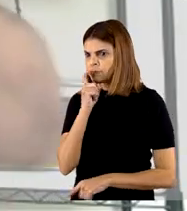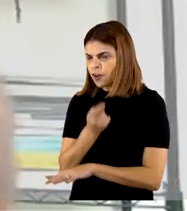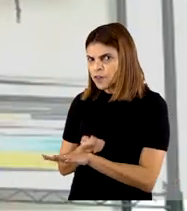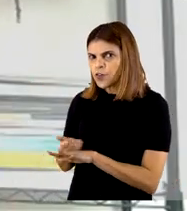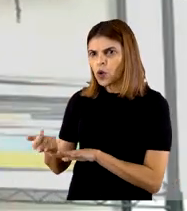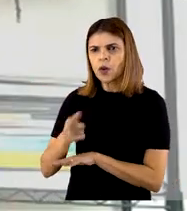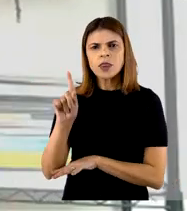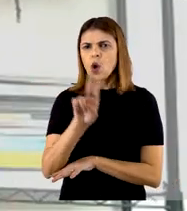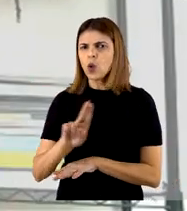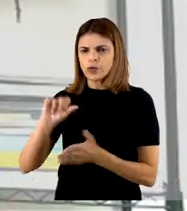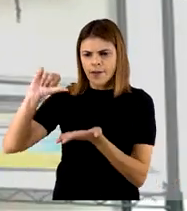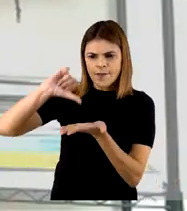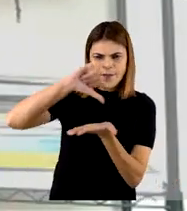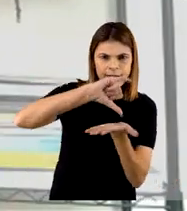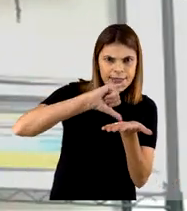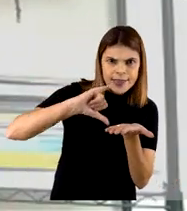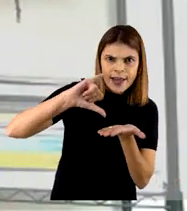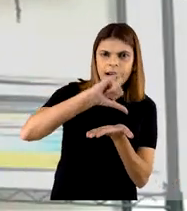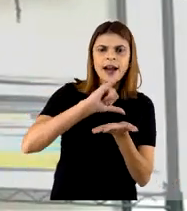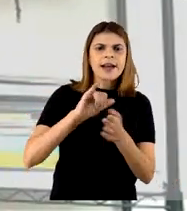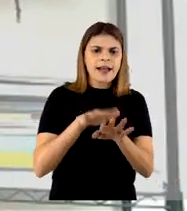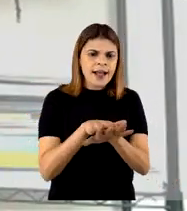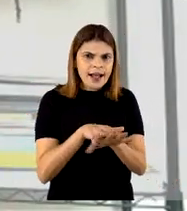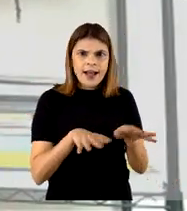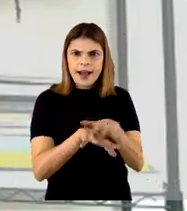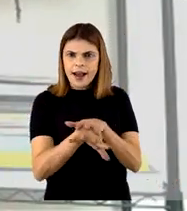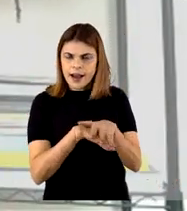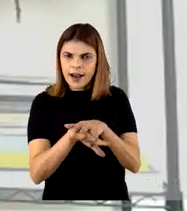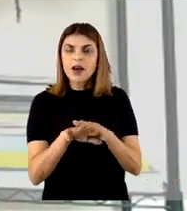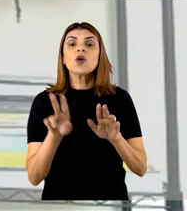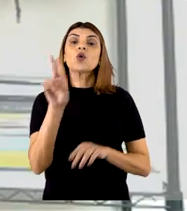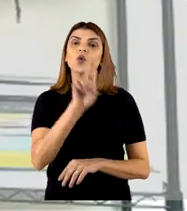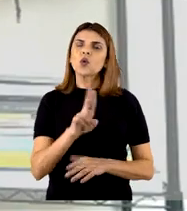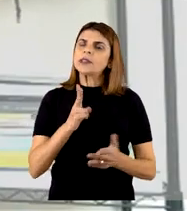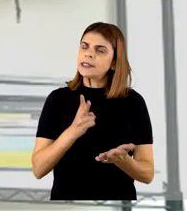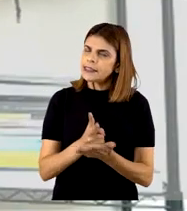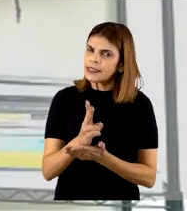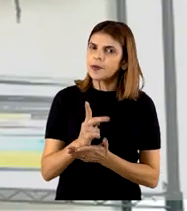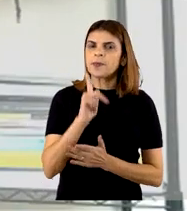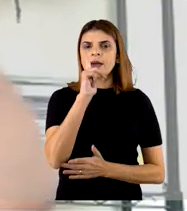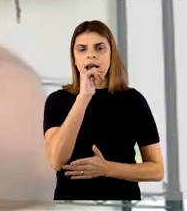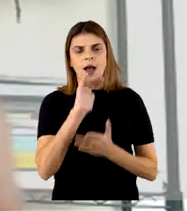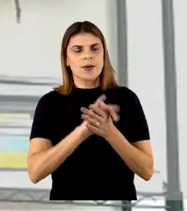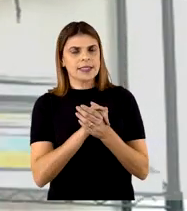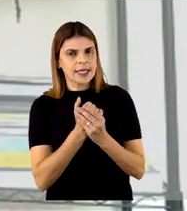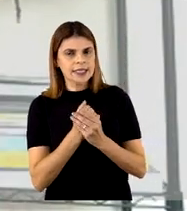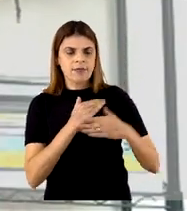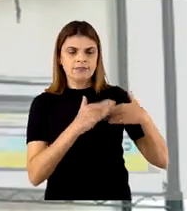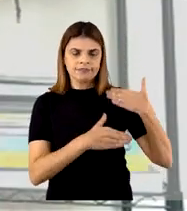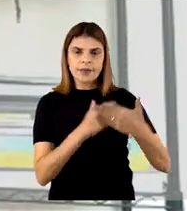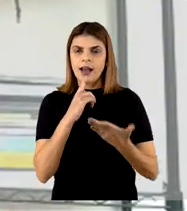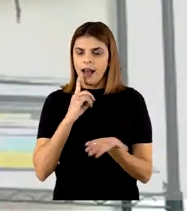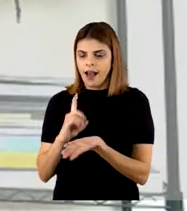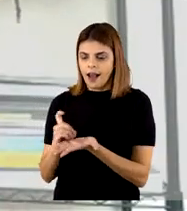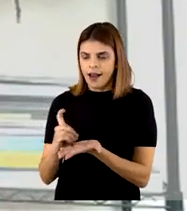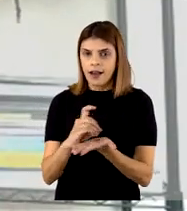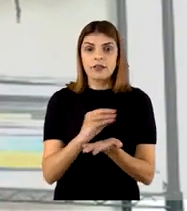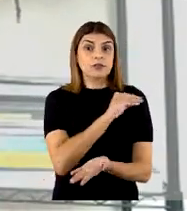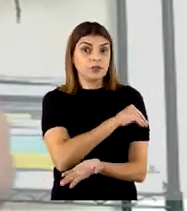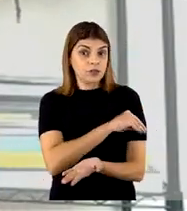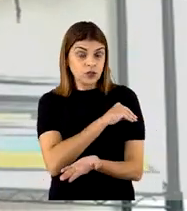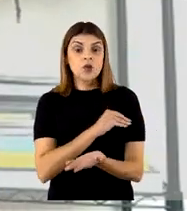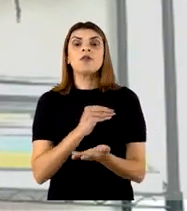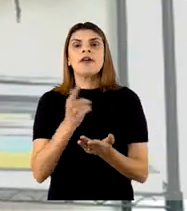news, não utilize vinagre para fazer asepsia das mãos, utilize sim processos que garantam